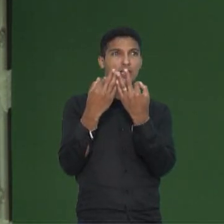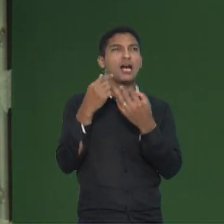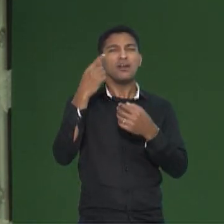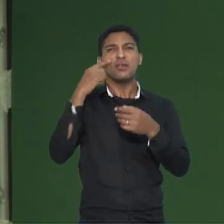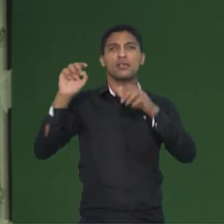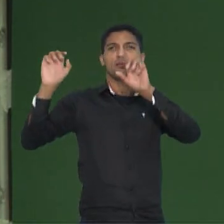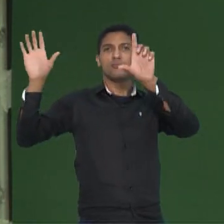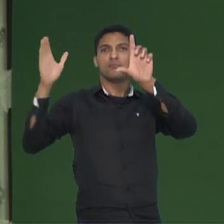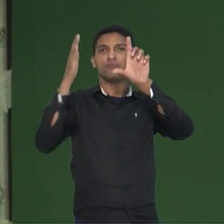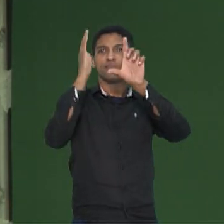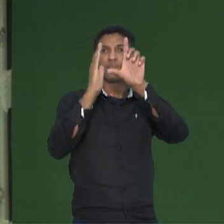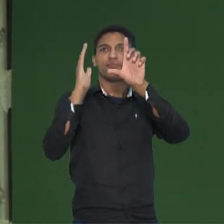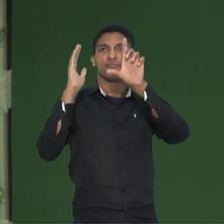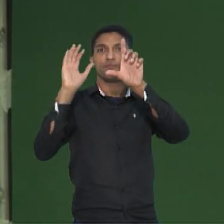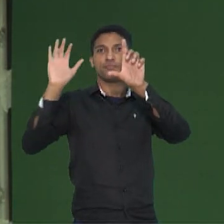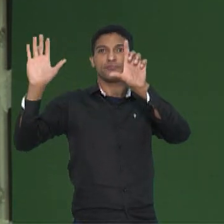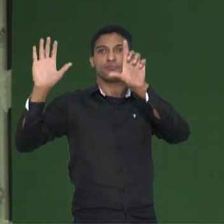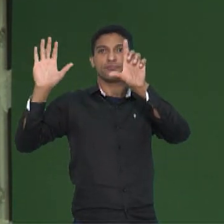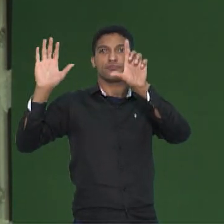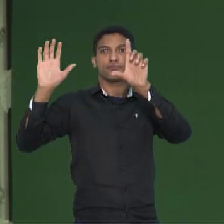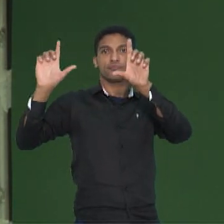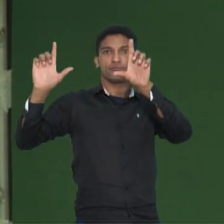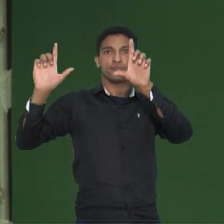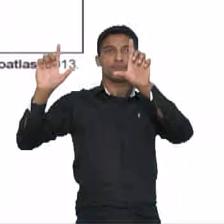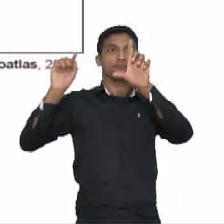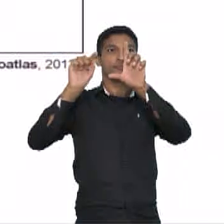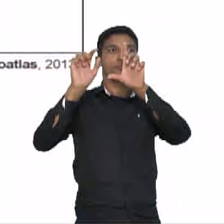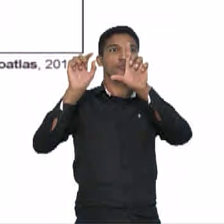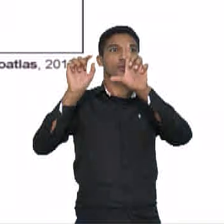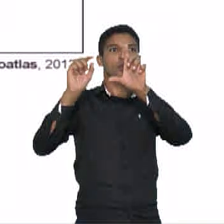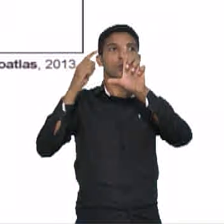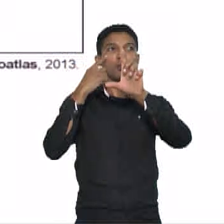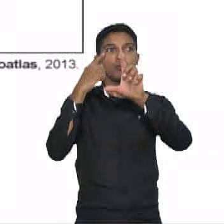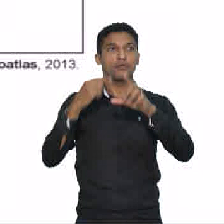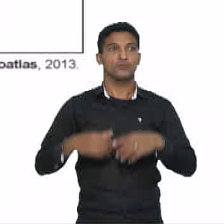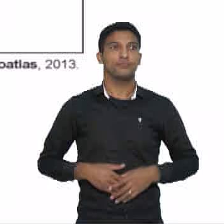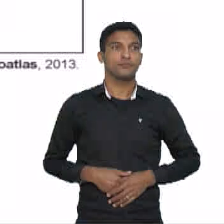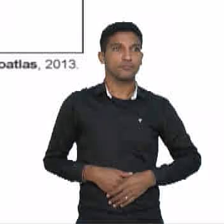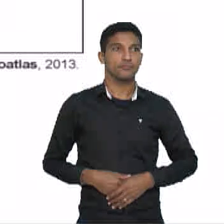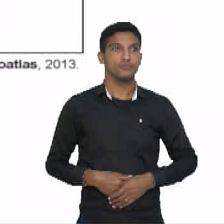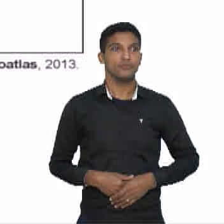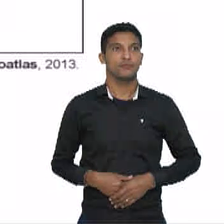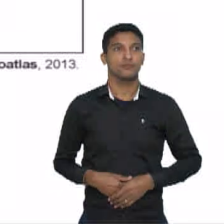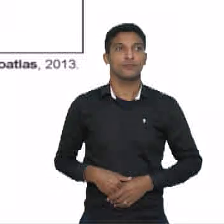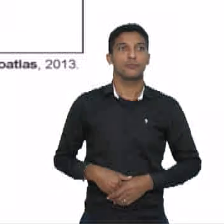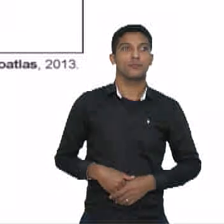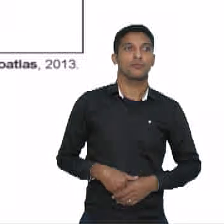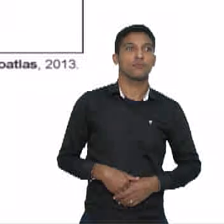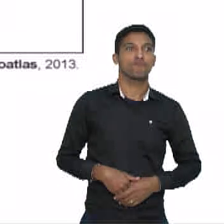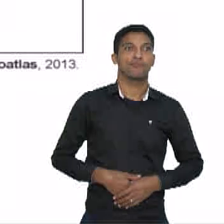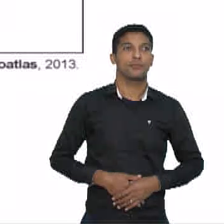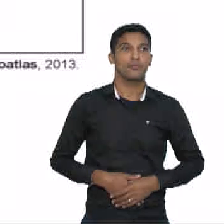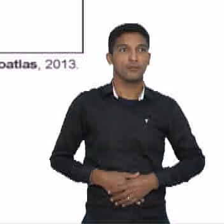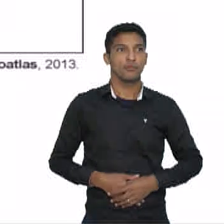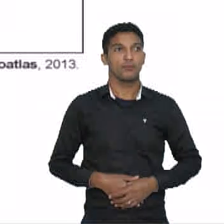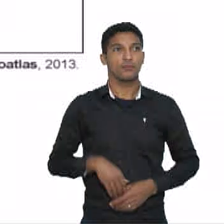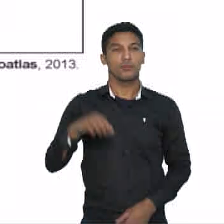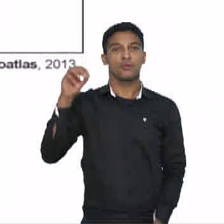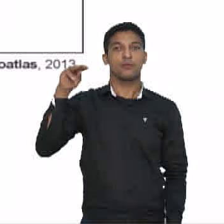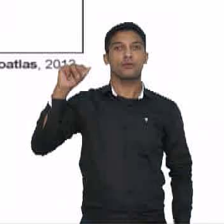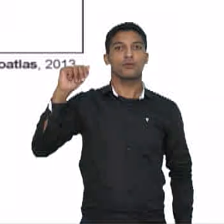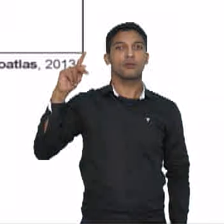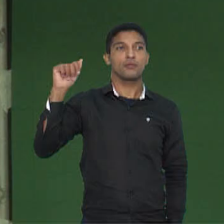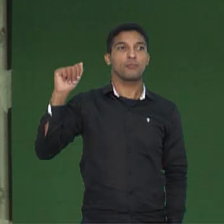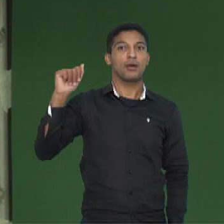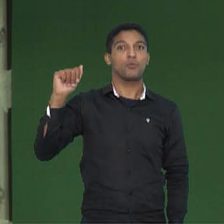mapas. Os dois são inflados. Os dois são inflados. Ou seja,